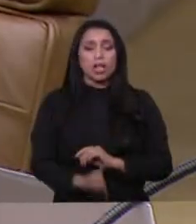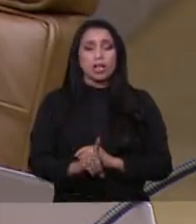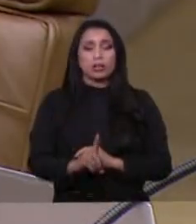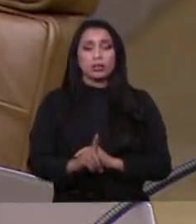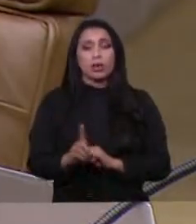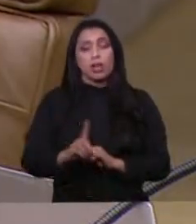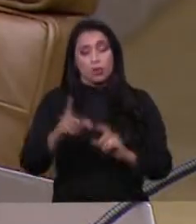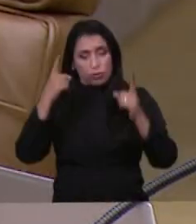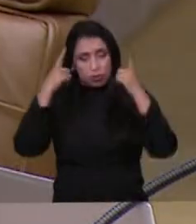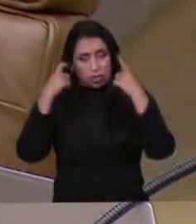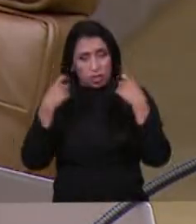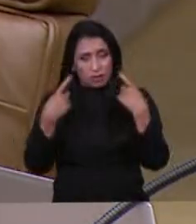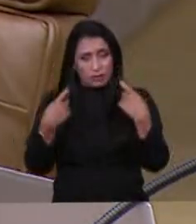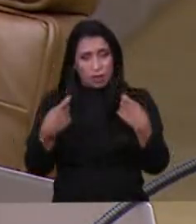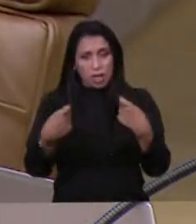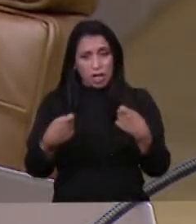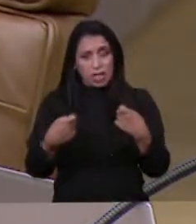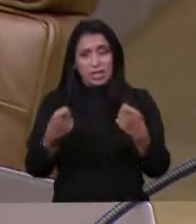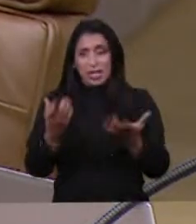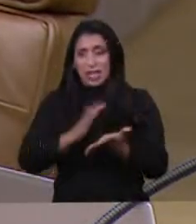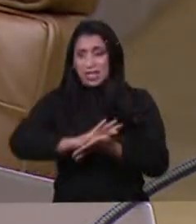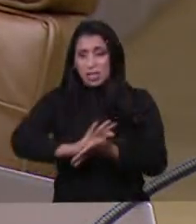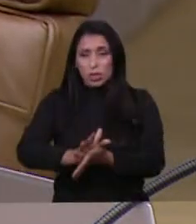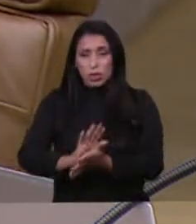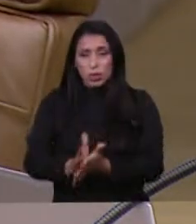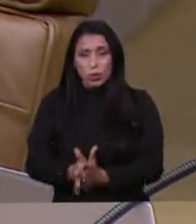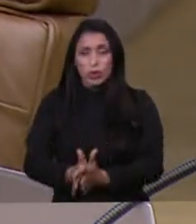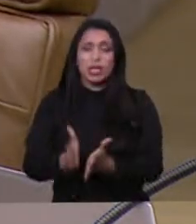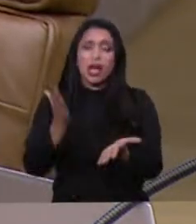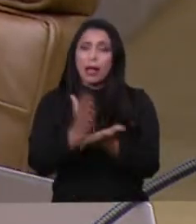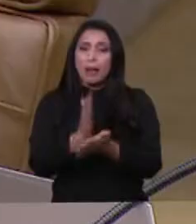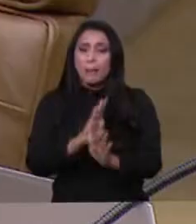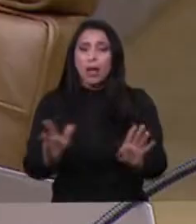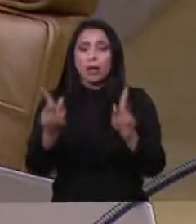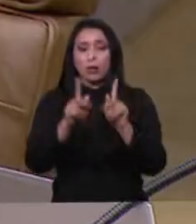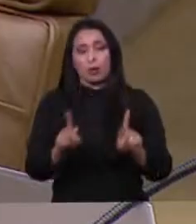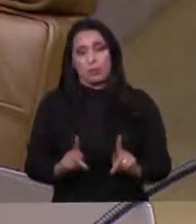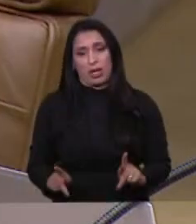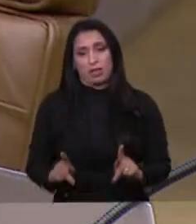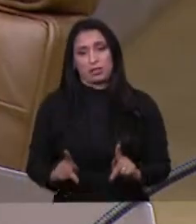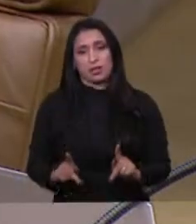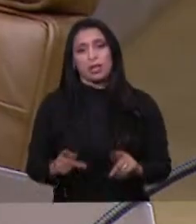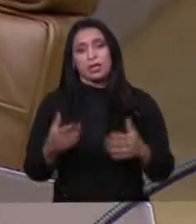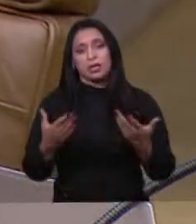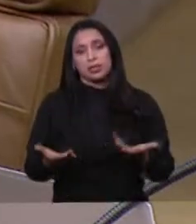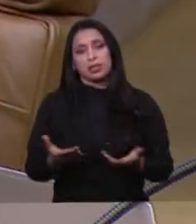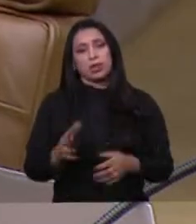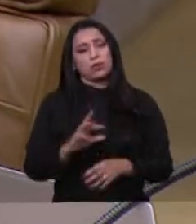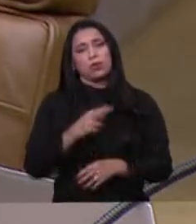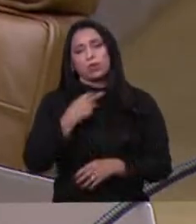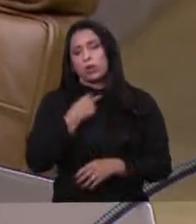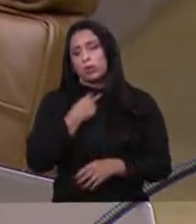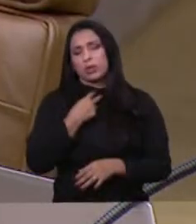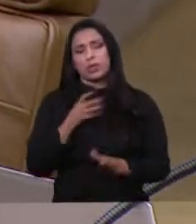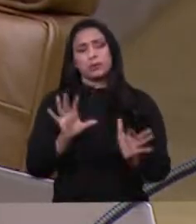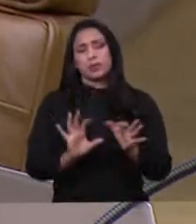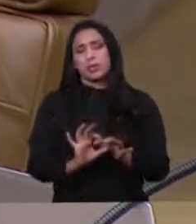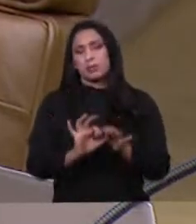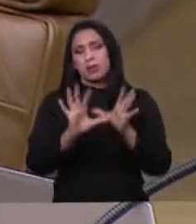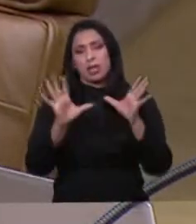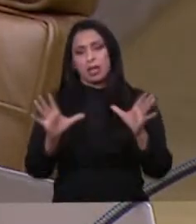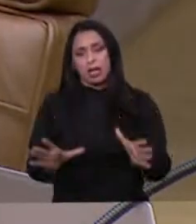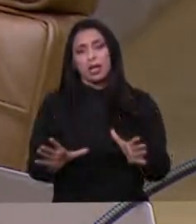tome conta e que a gente tenha alguma possibilidade de viver em paz. E é por isso mesmo que não se permite que esse tipo de prática